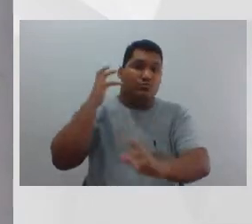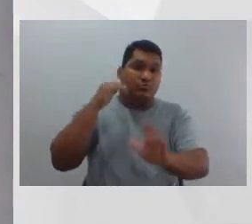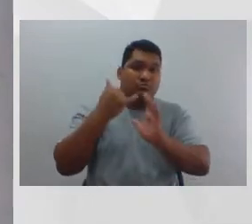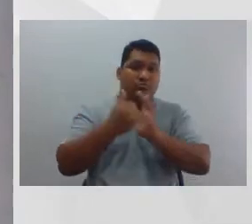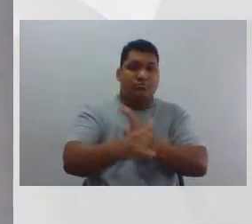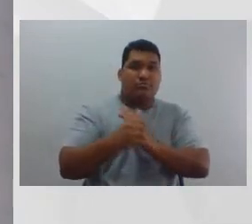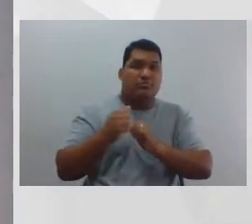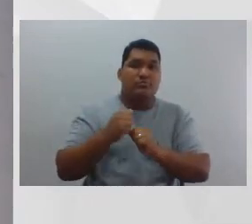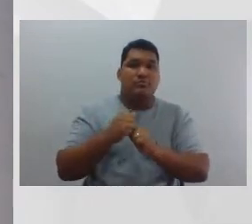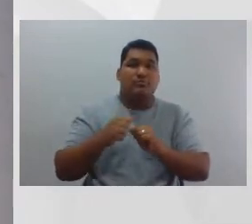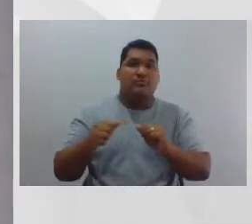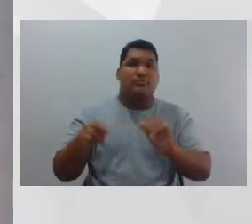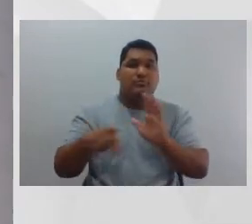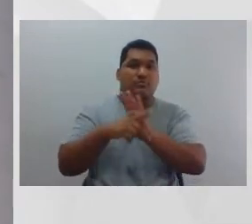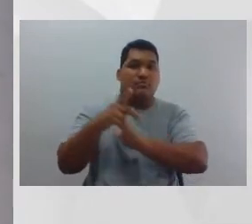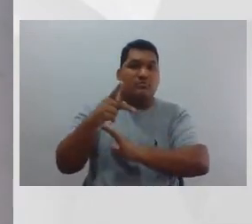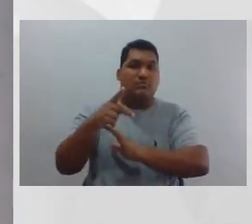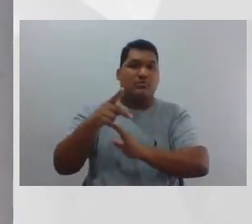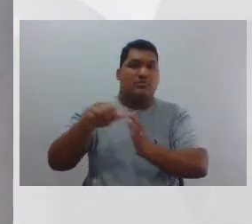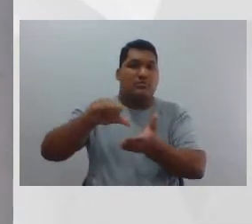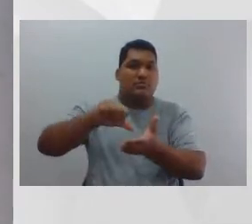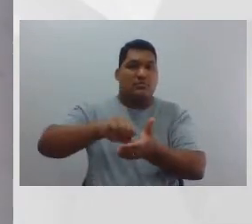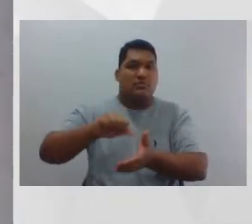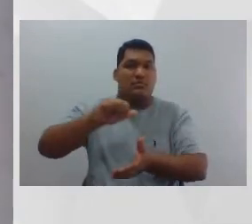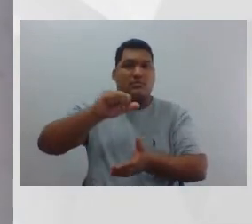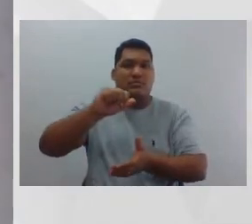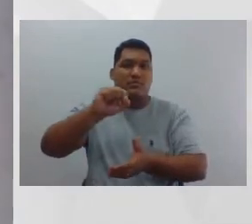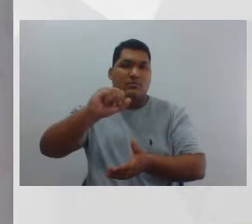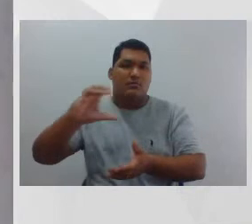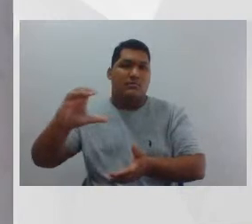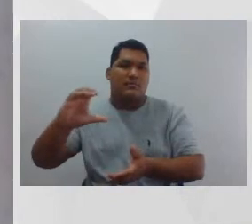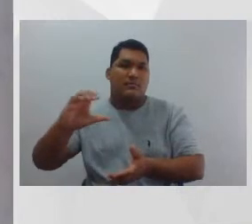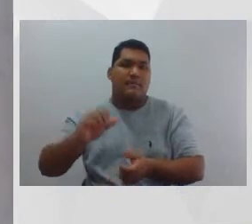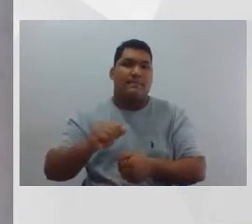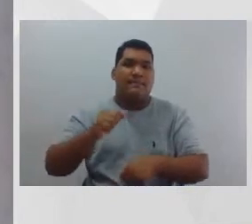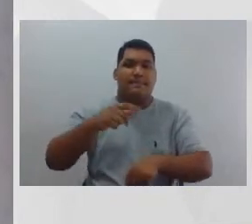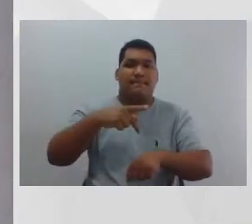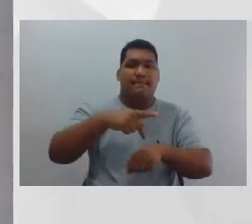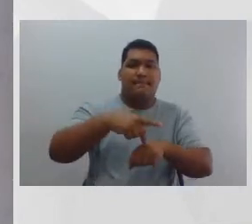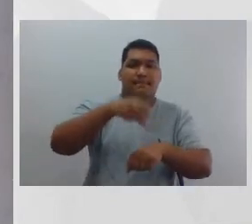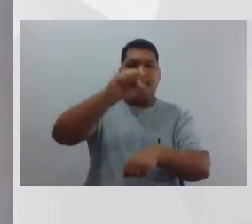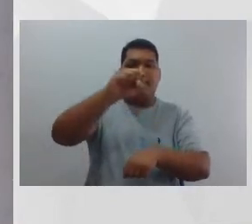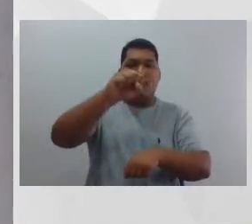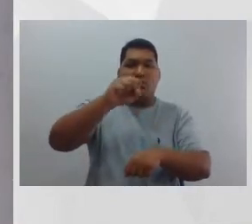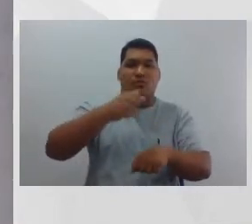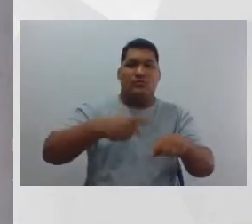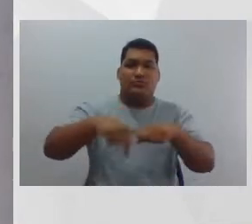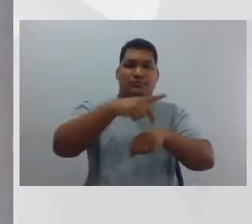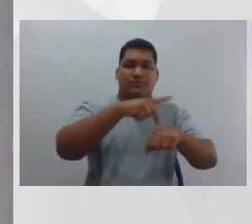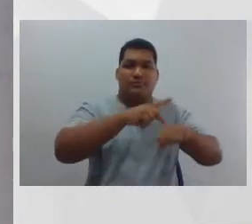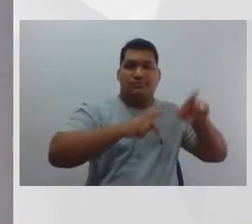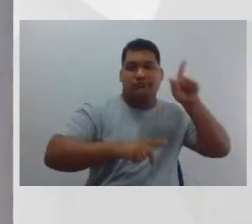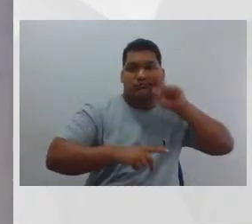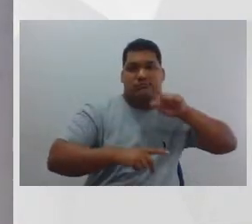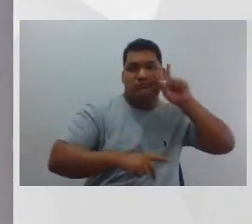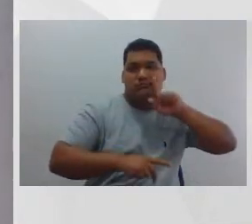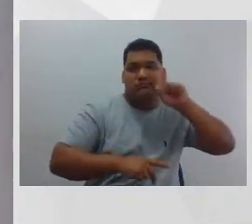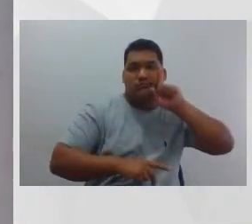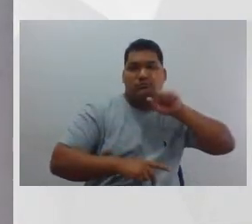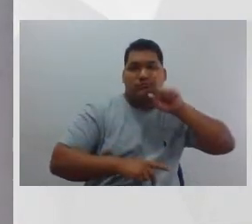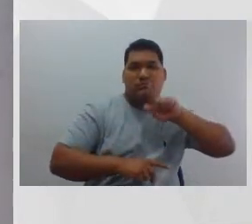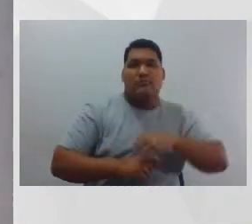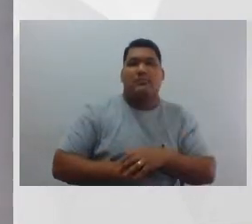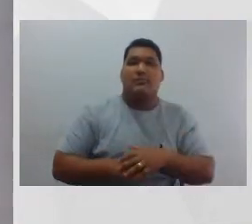Santa Catarina. Realizou estágio de pós-doutorado na Texas University, nos Estados Unidos. Ele